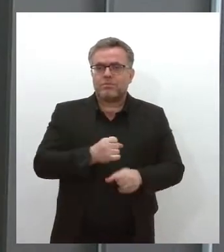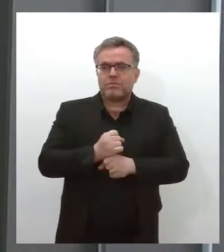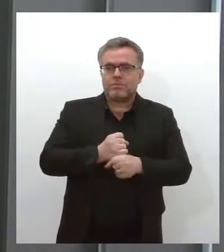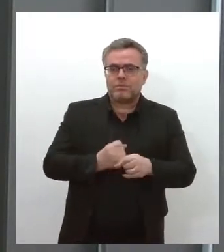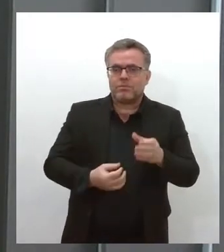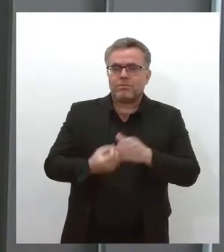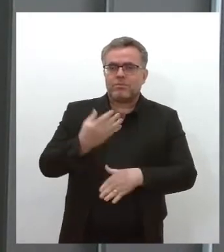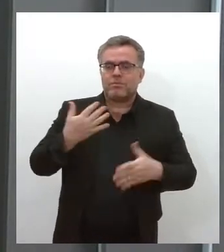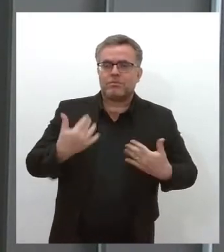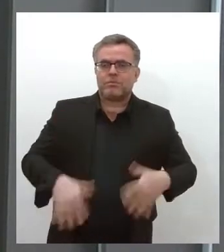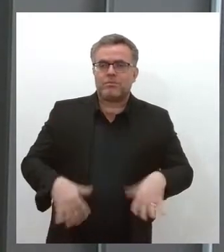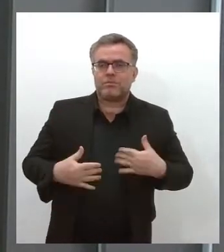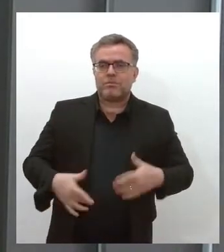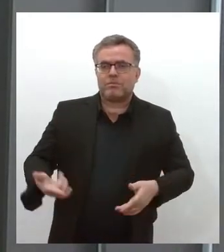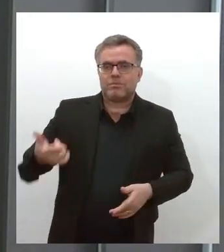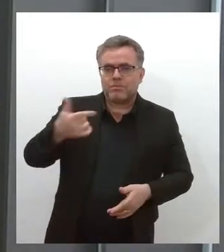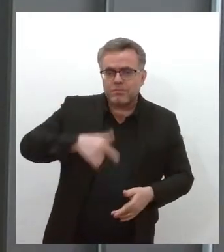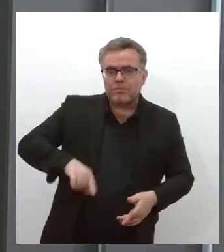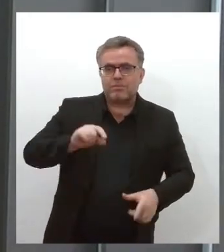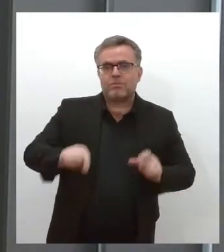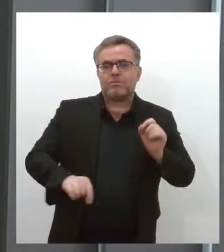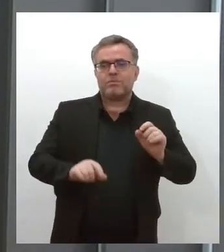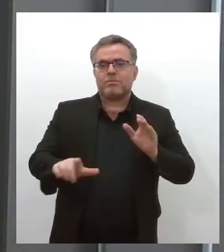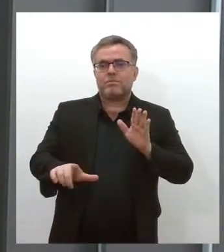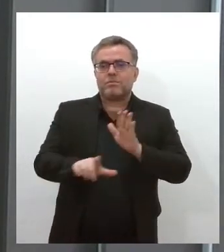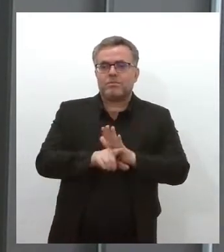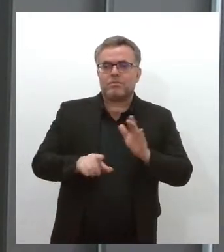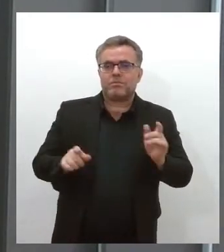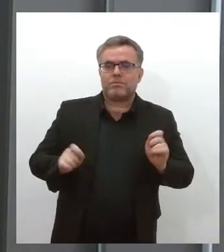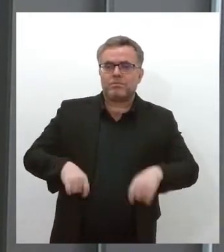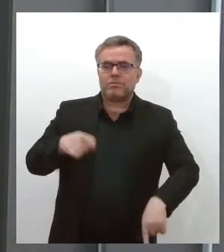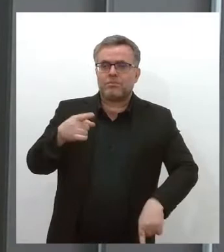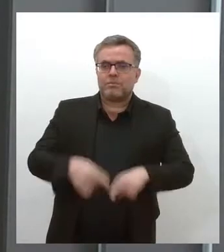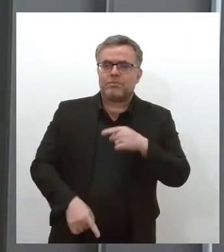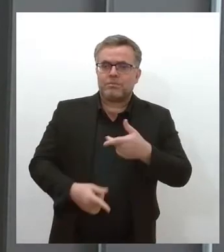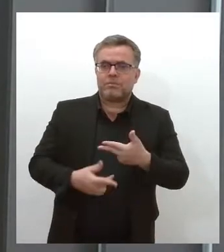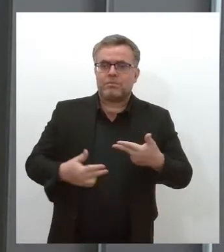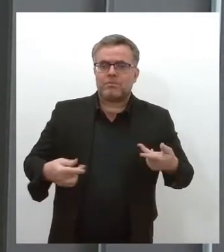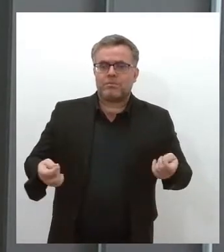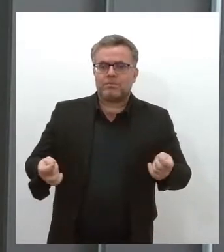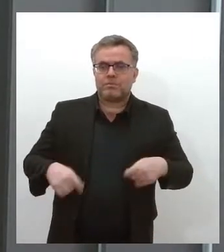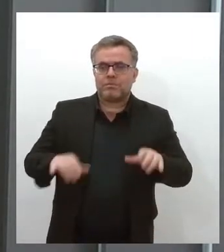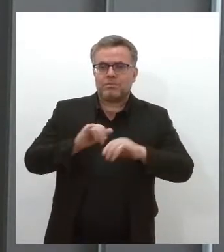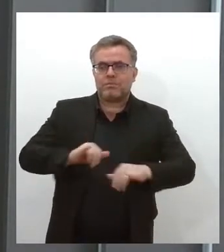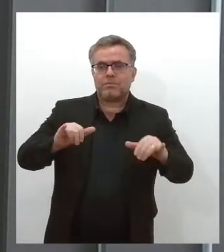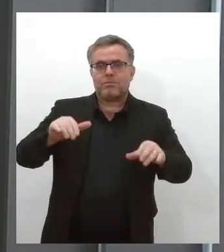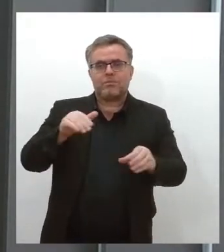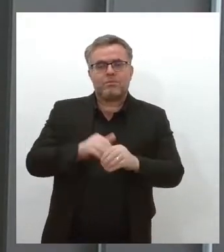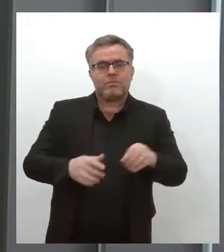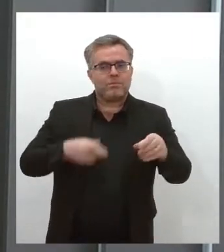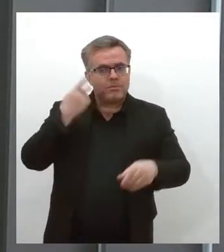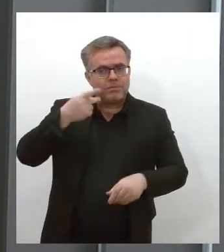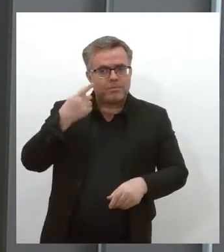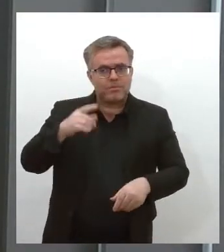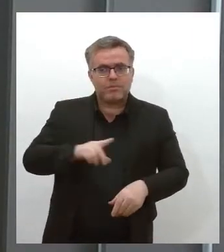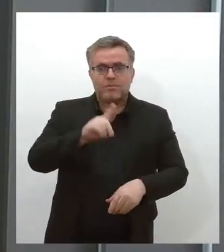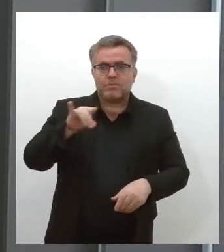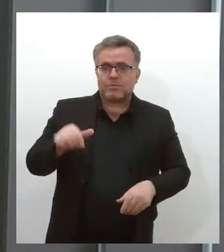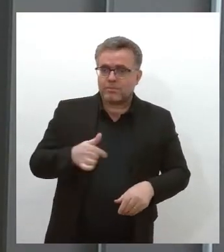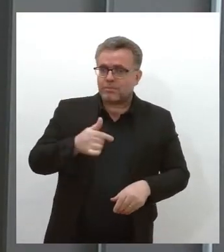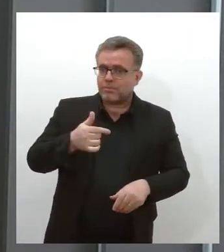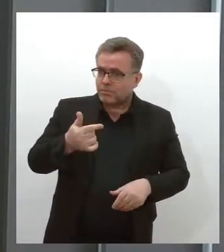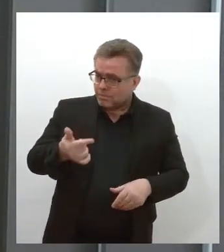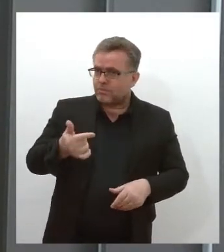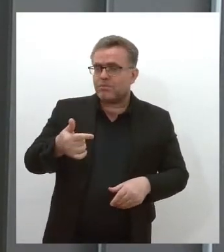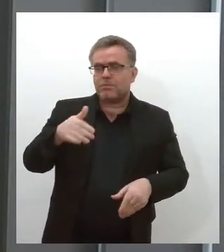mais, legislação eleitoral proíbe a realização de propaganda política no dia das eleições. E por falar em eleições, vamos